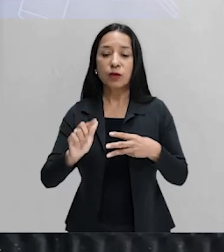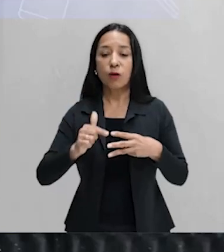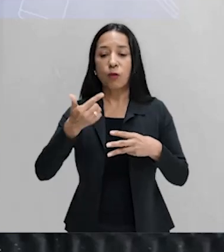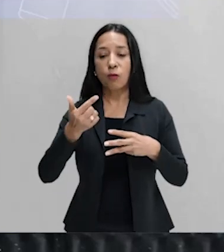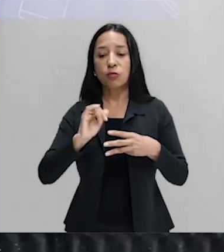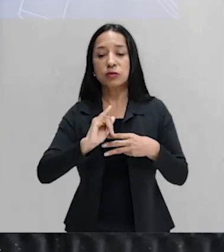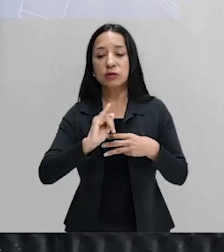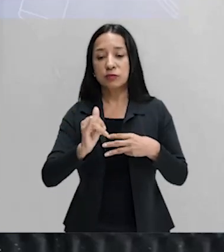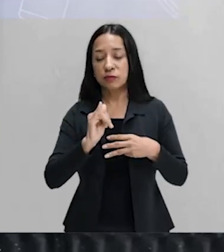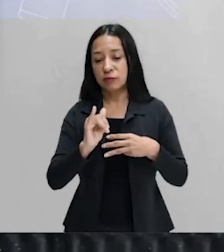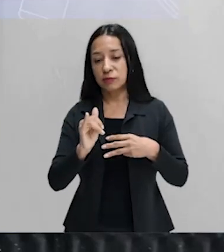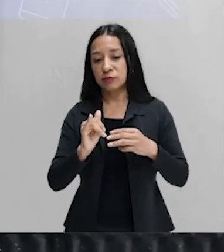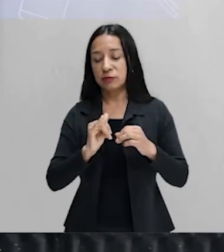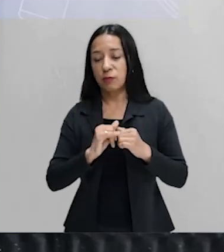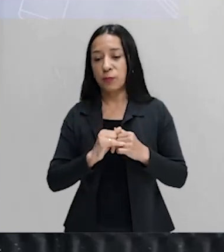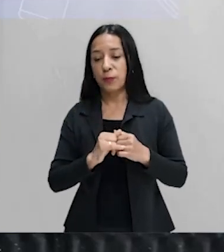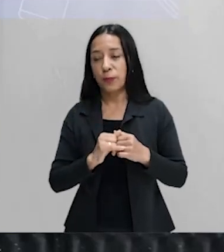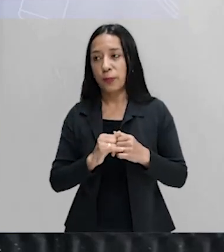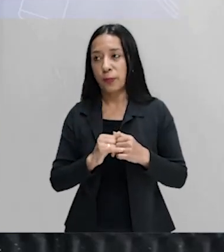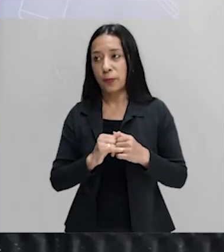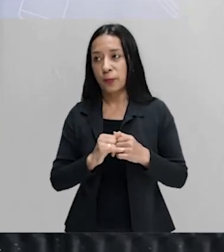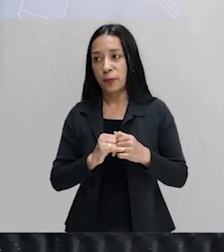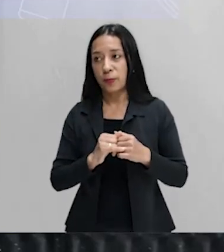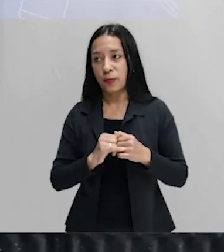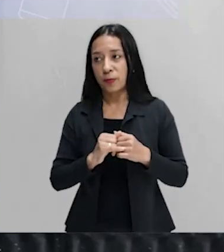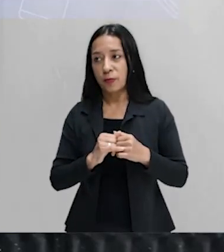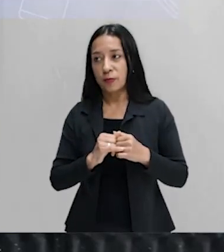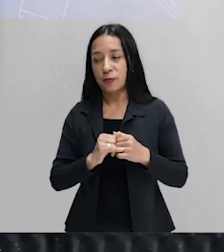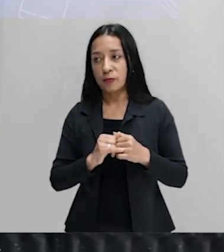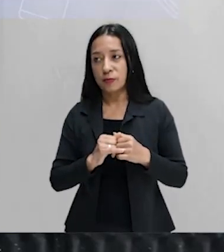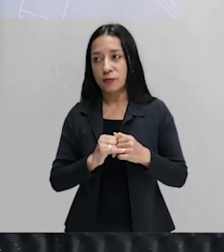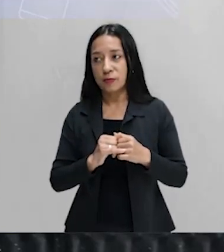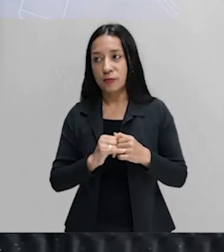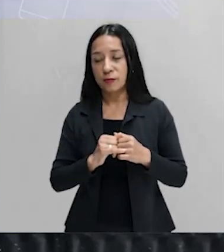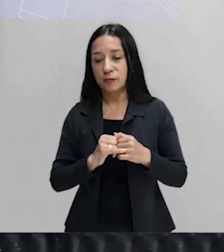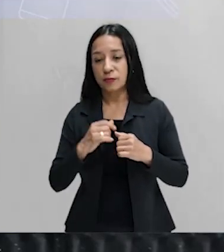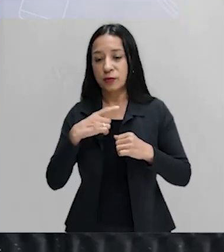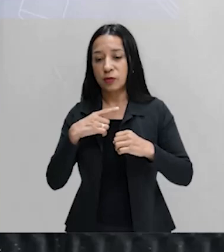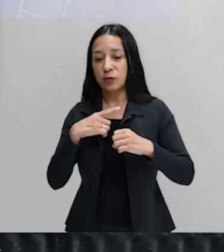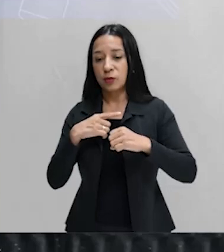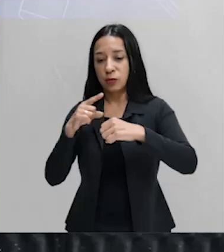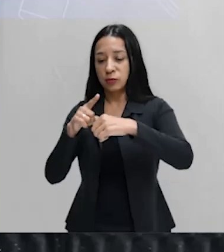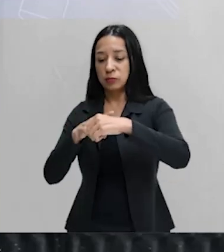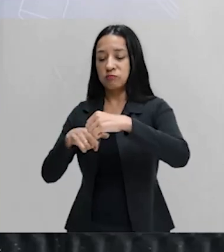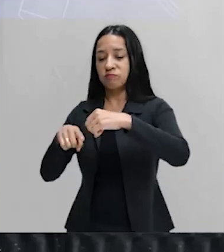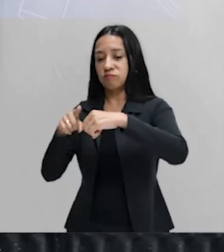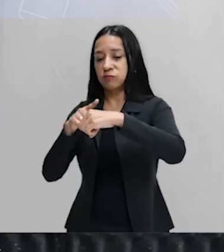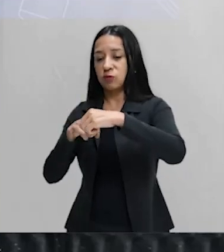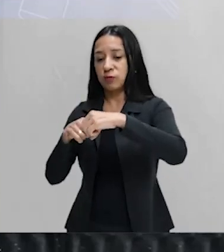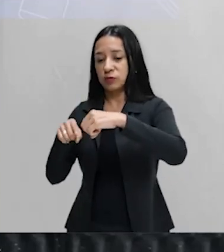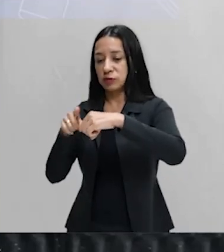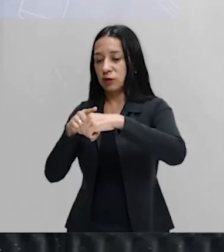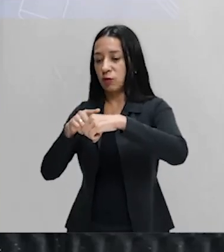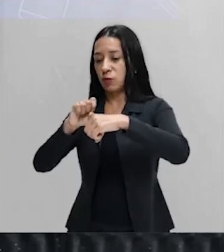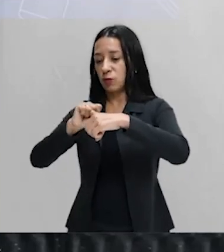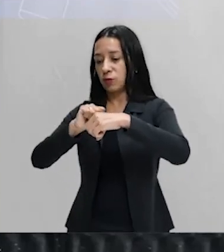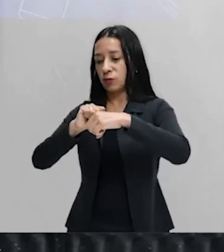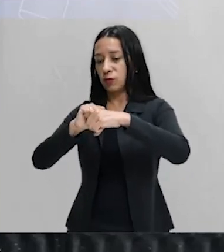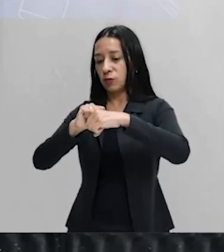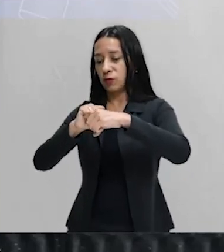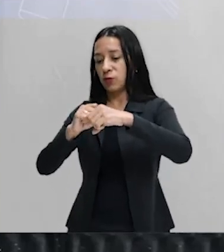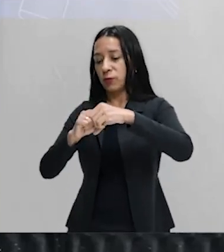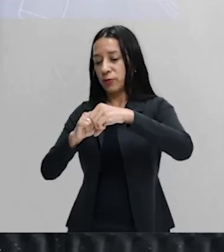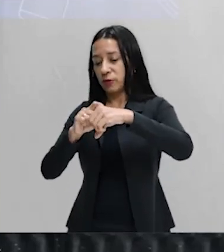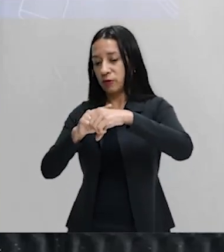que vocês devem prestar atenção é o seguinte, olha aqui, ó. Quando ocorre a formação dos folhetos embrionários do embrião, né, a fase